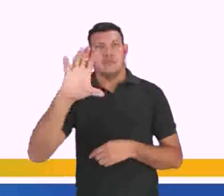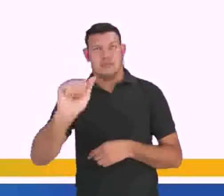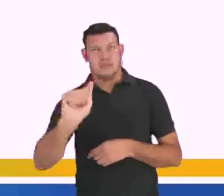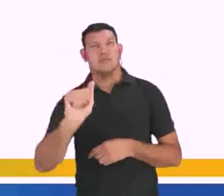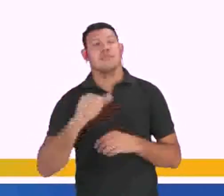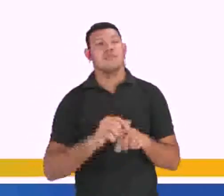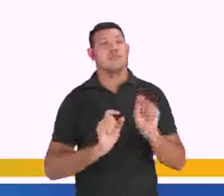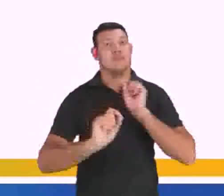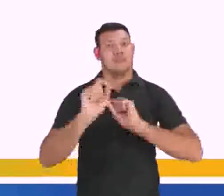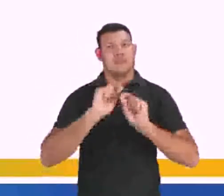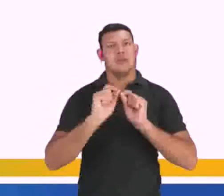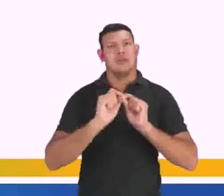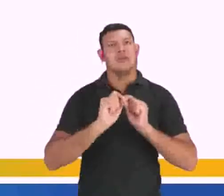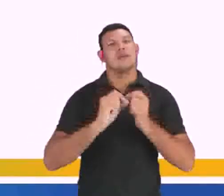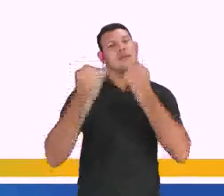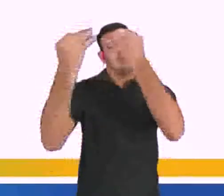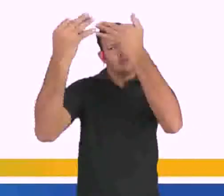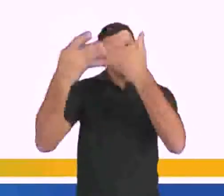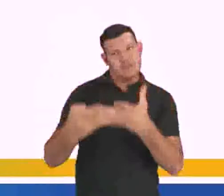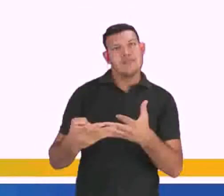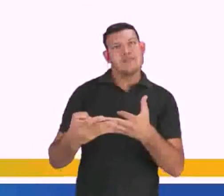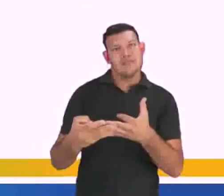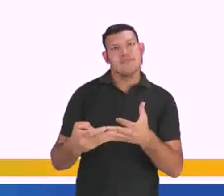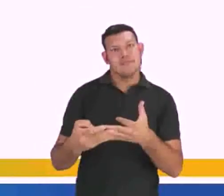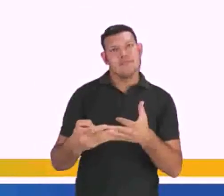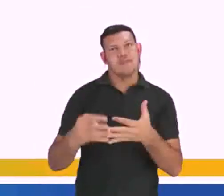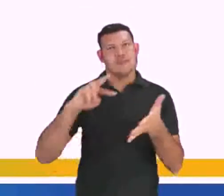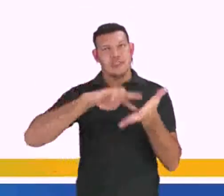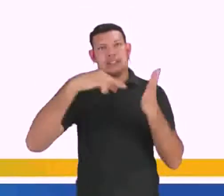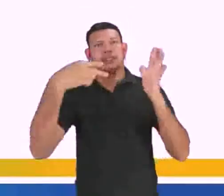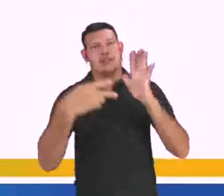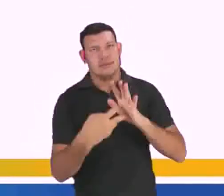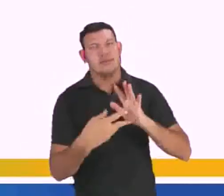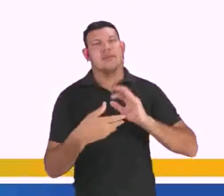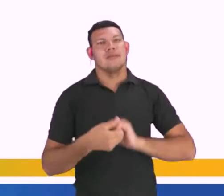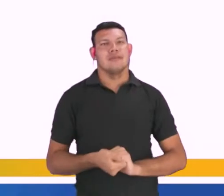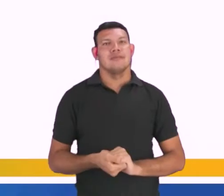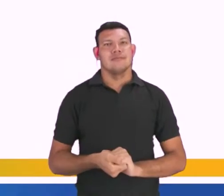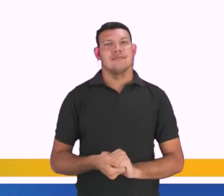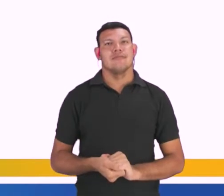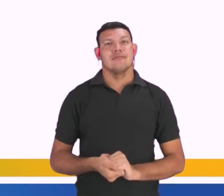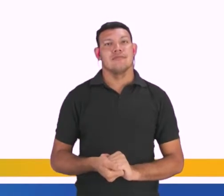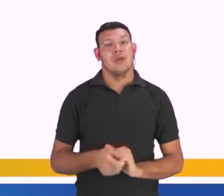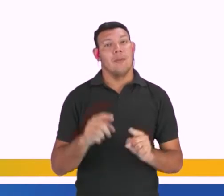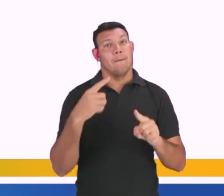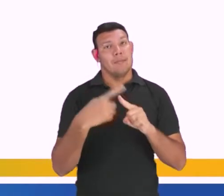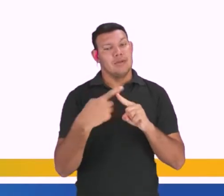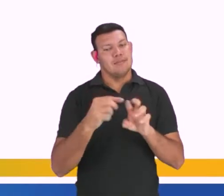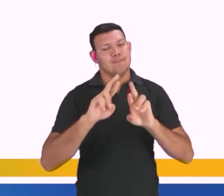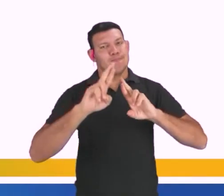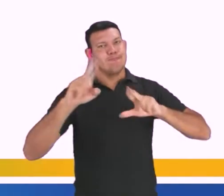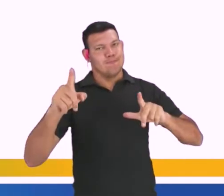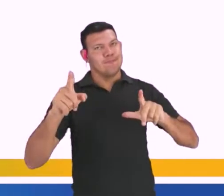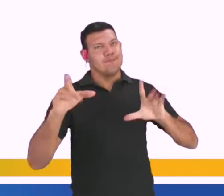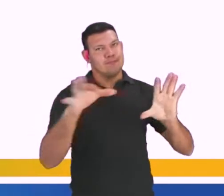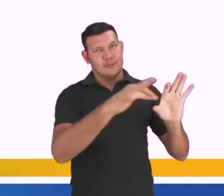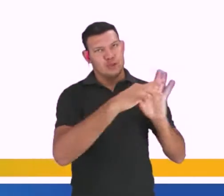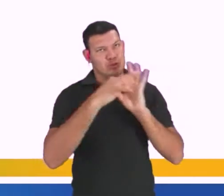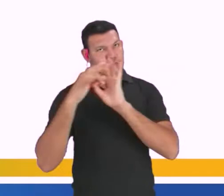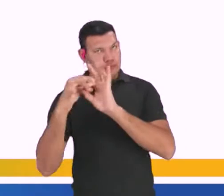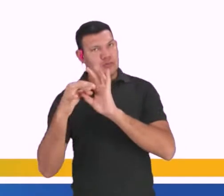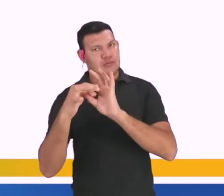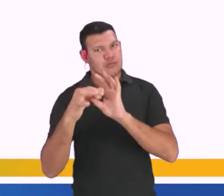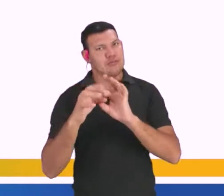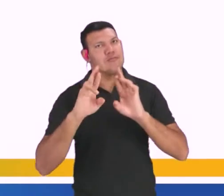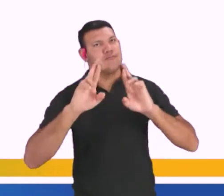explicação. Geralmente, só que ela tem um diferencial da função que utiliza o contexto, da função referencial. Vocês